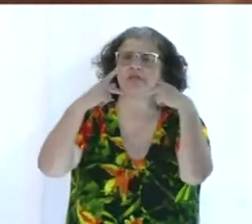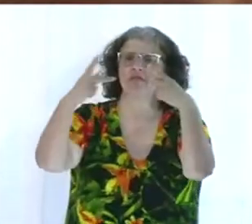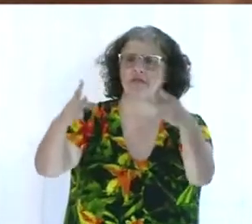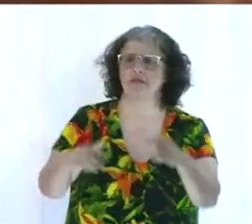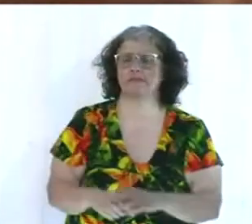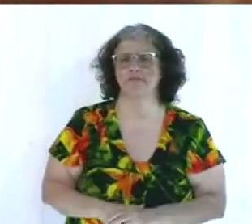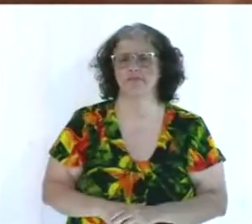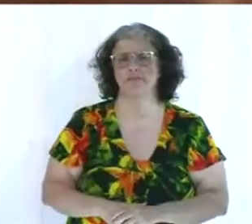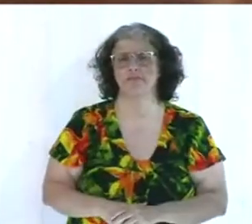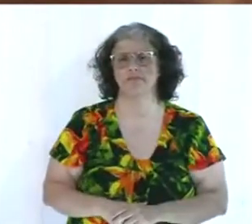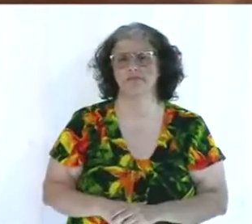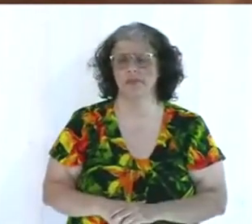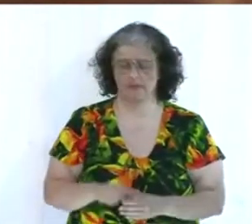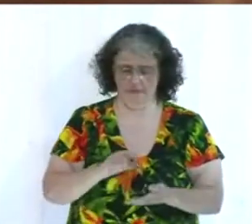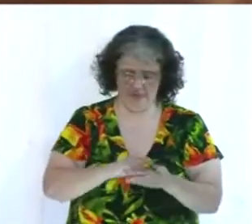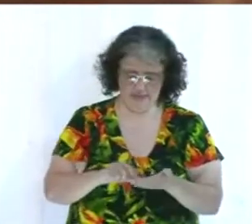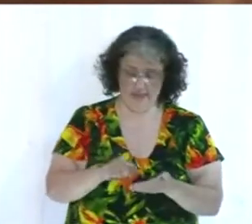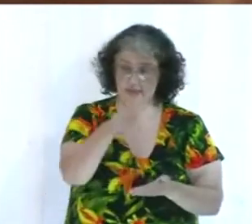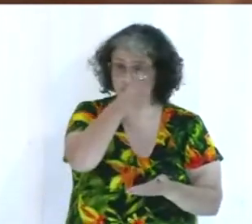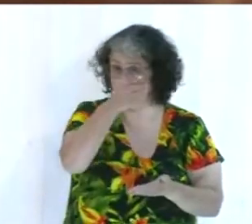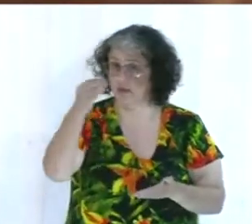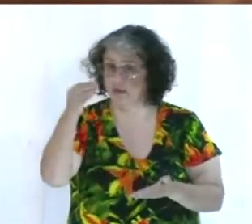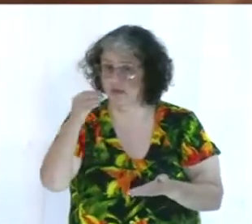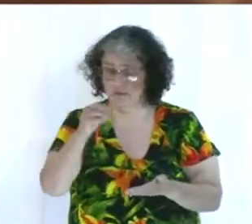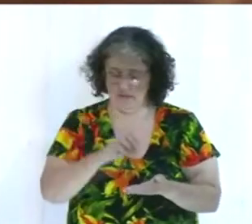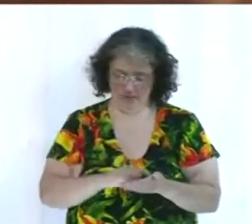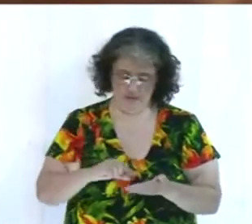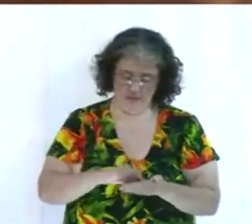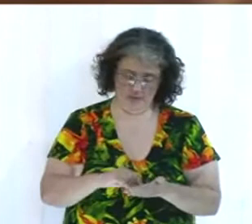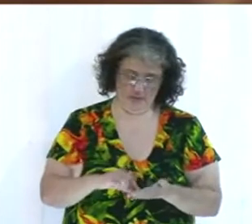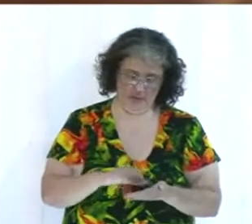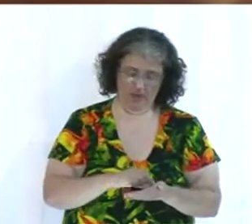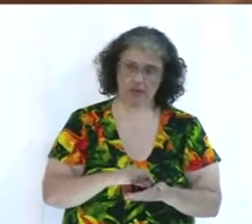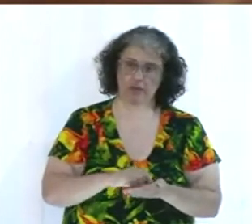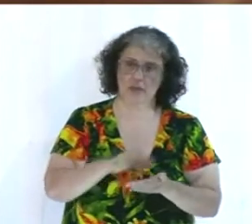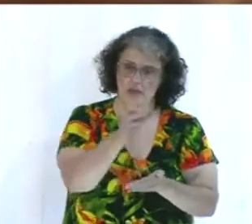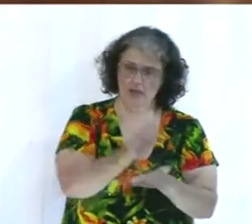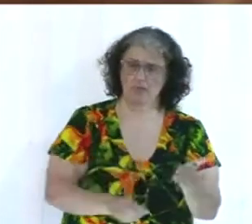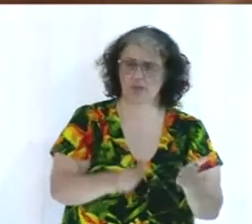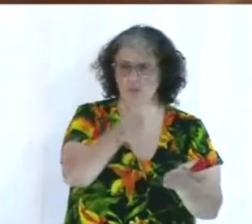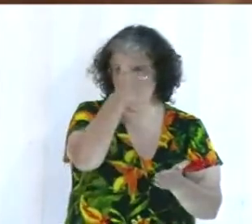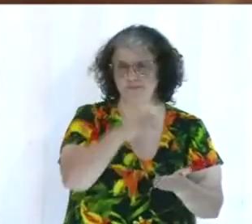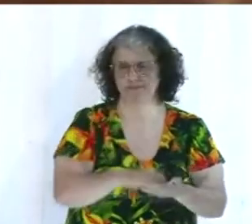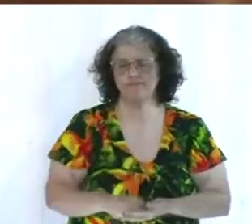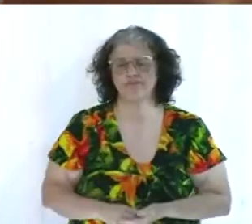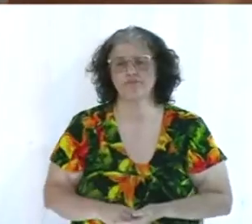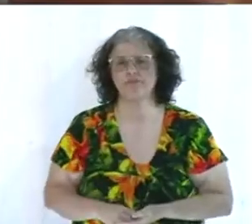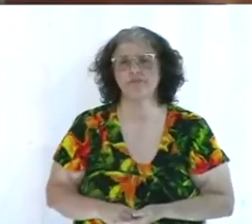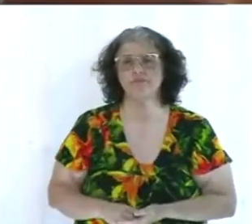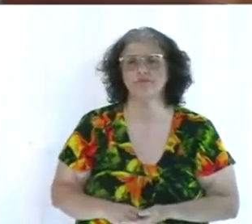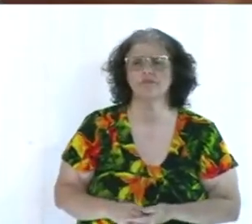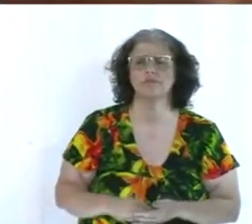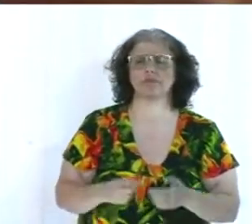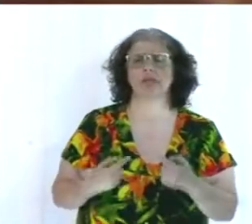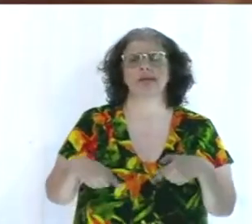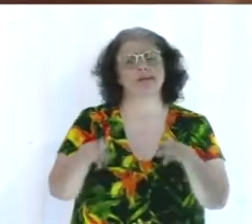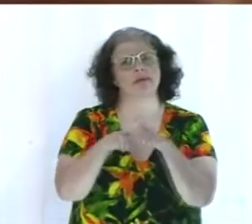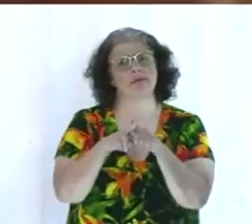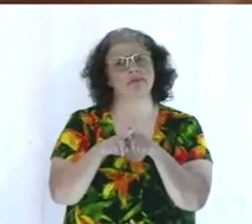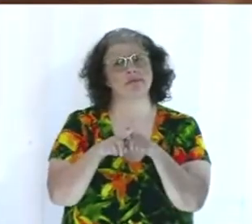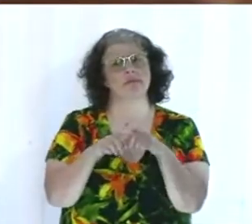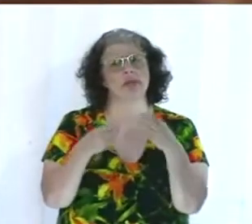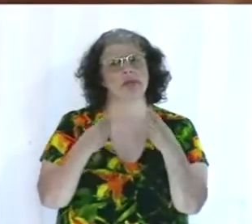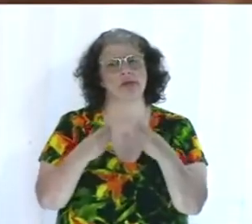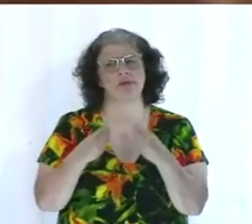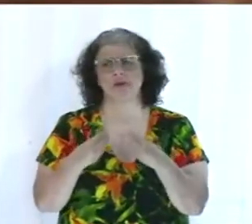exemplo, aqui no versículo 10 do capítulo 1, na sequência do texto que eu já li até o verso 9, dizer: porventura, procuro eu agora o